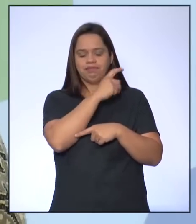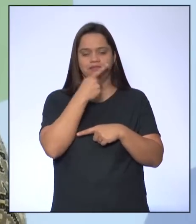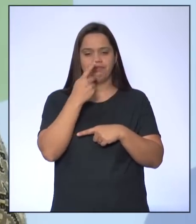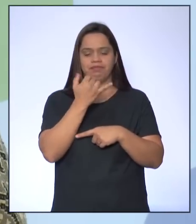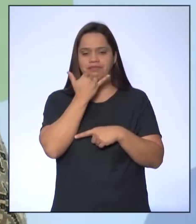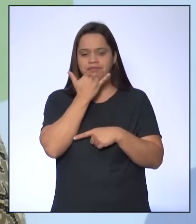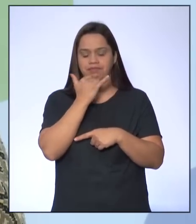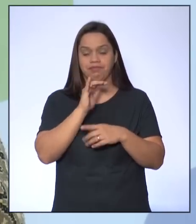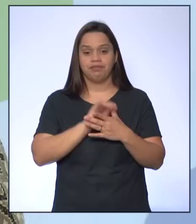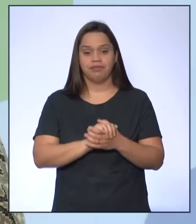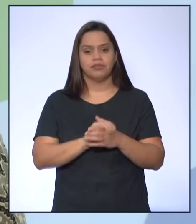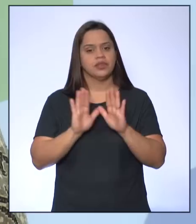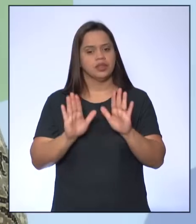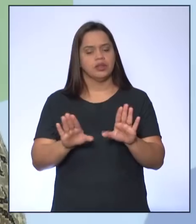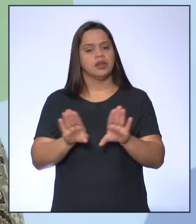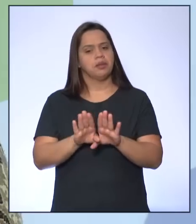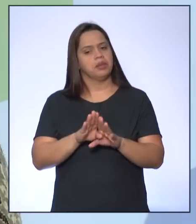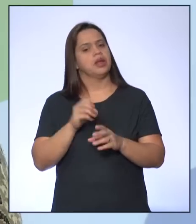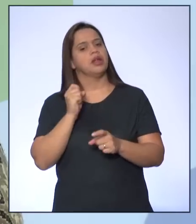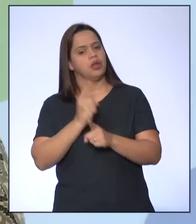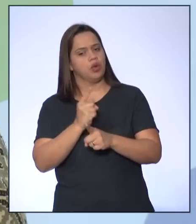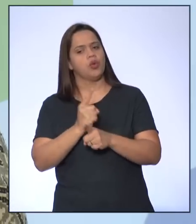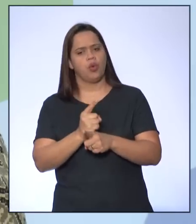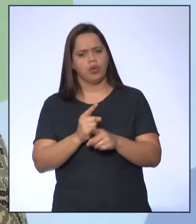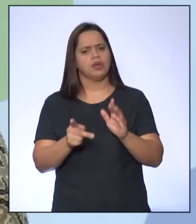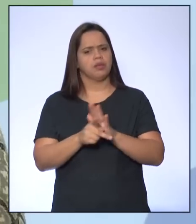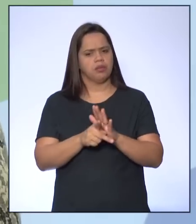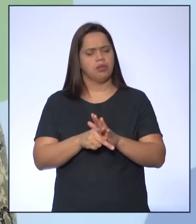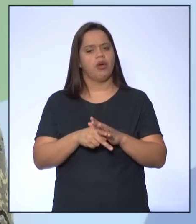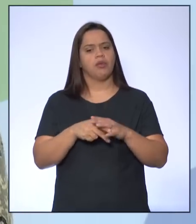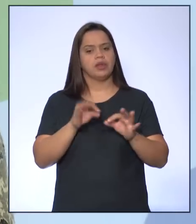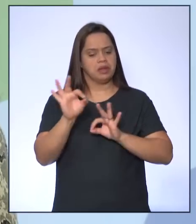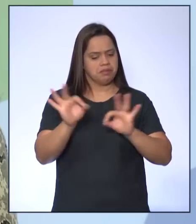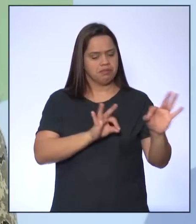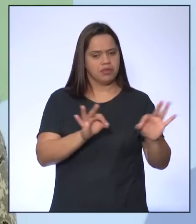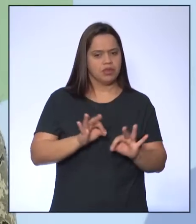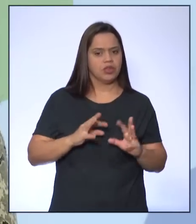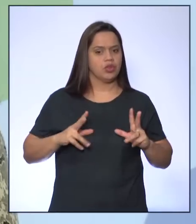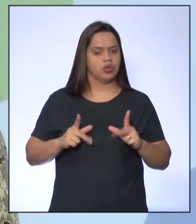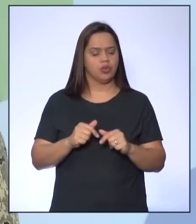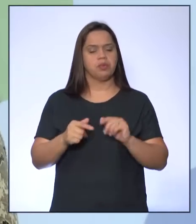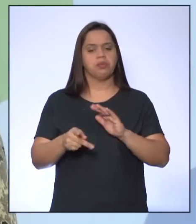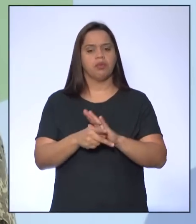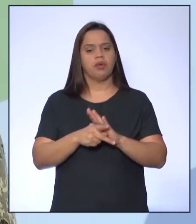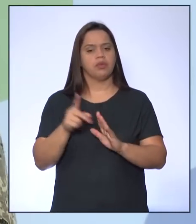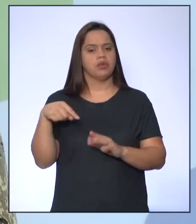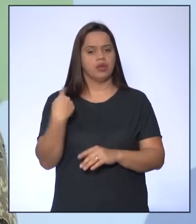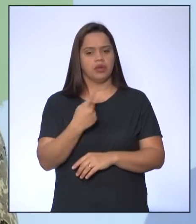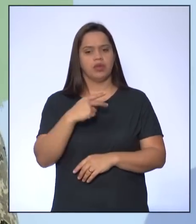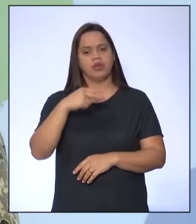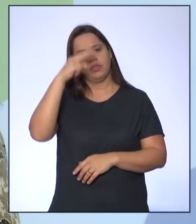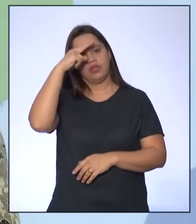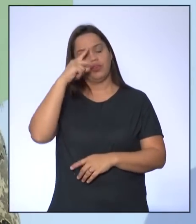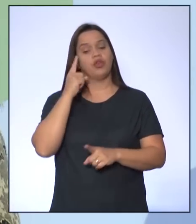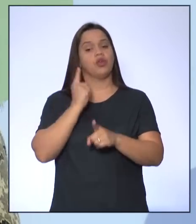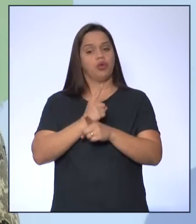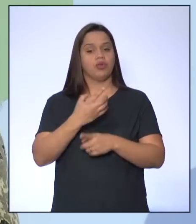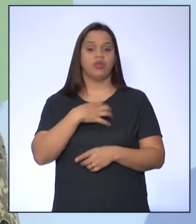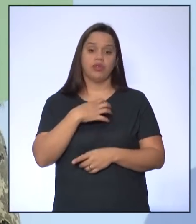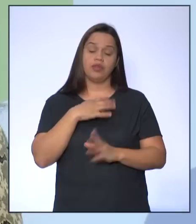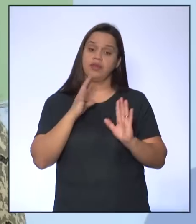algumas relíquias, né? Alguns objetos muito antigos que remontam também um pedaço da nossa história, encontrado dessas formas. A